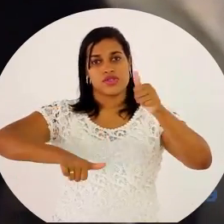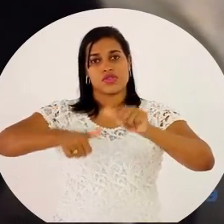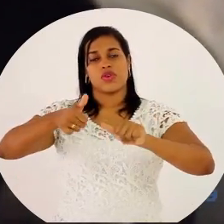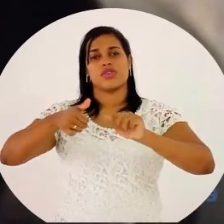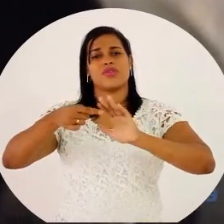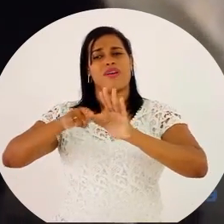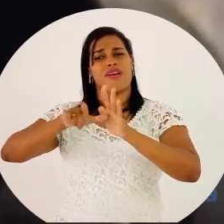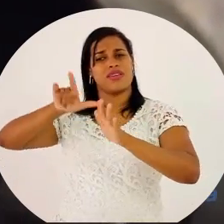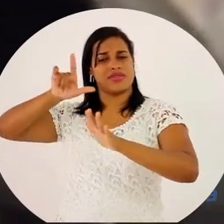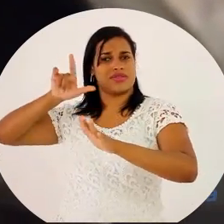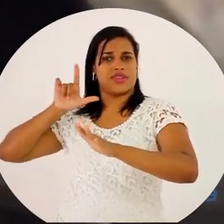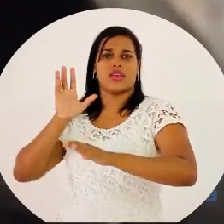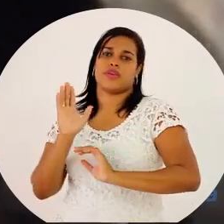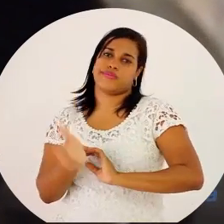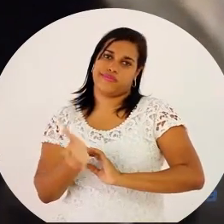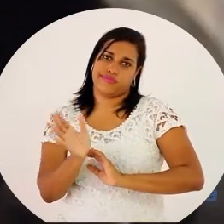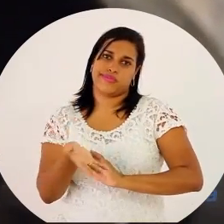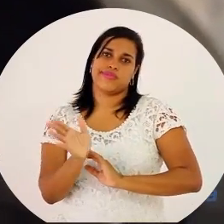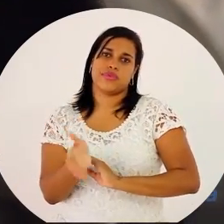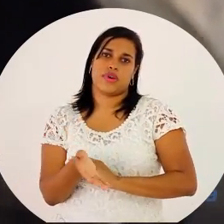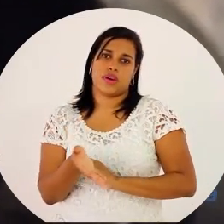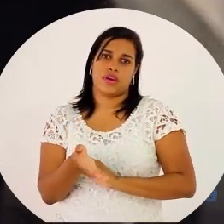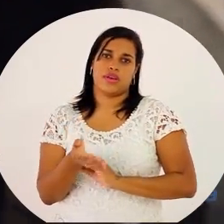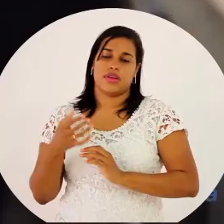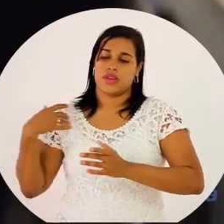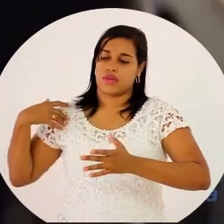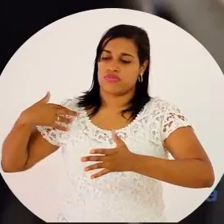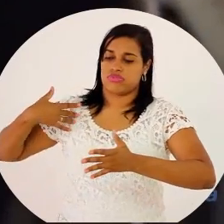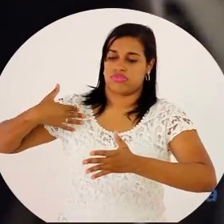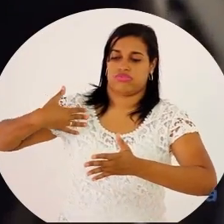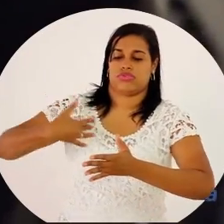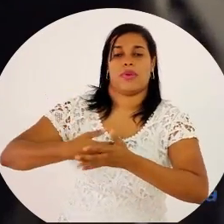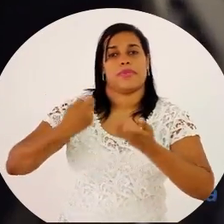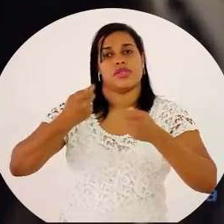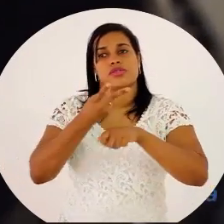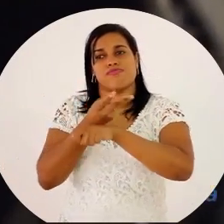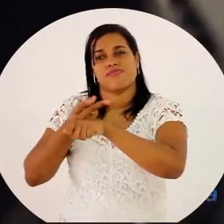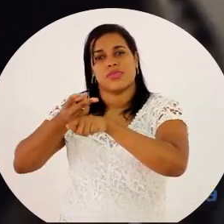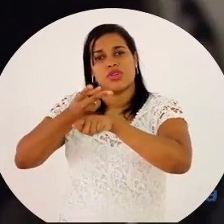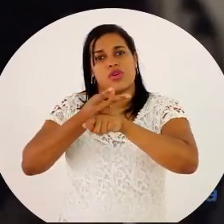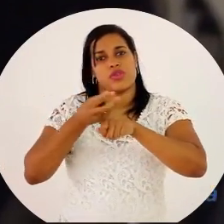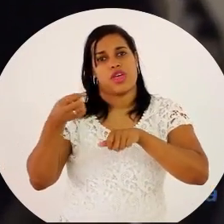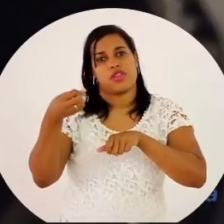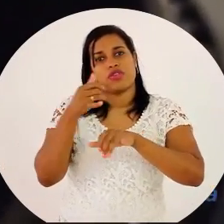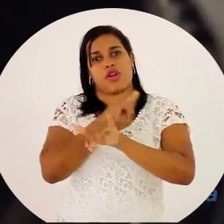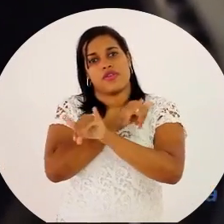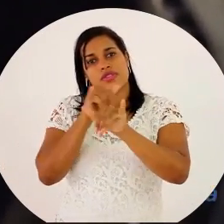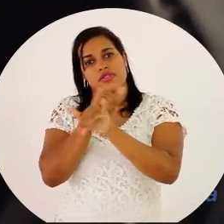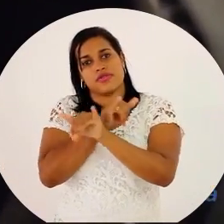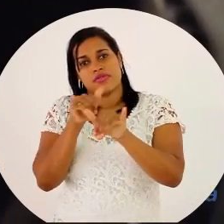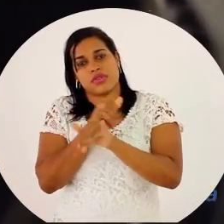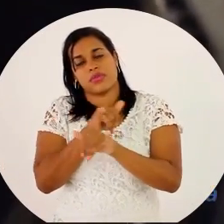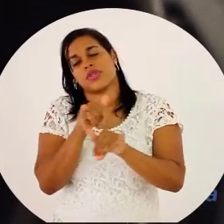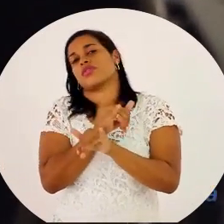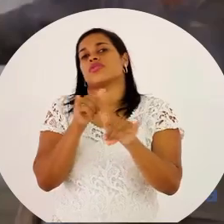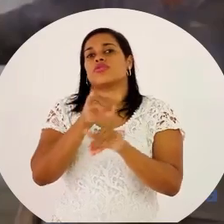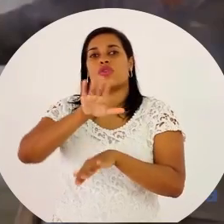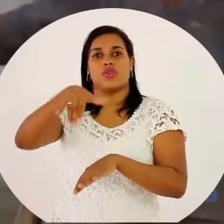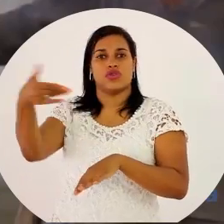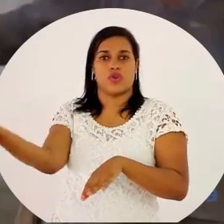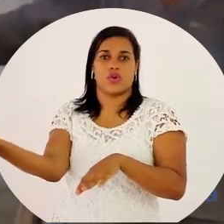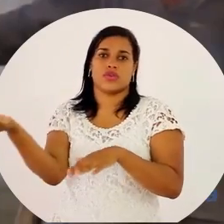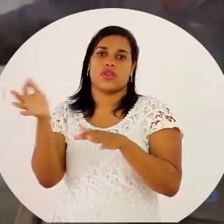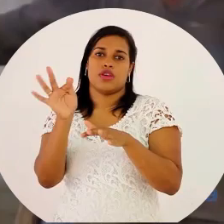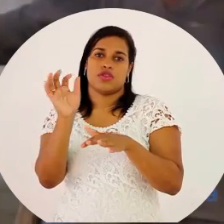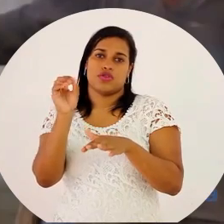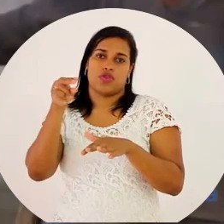são limites já obsoletos. Então muitas vezes vocês vão ter que buscar parâmetros externos, parâmetros exteriores. Por